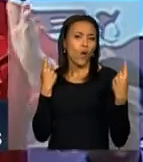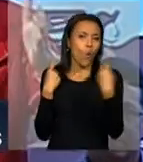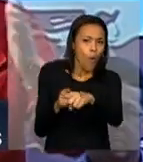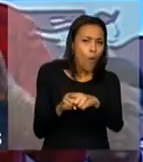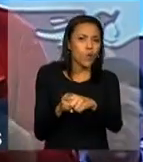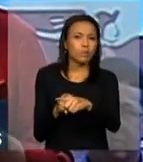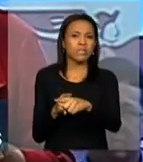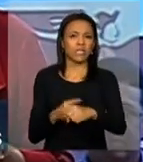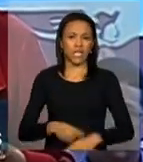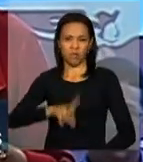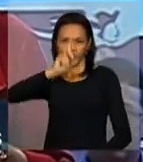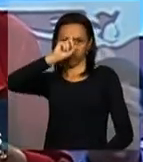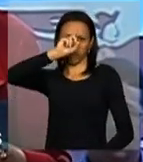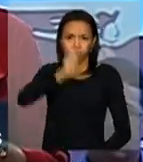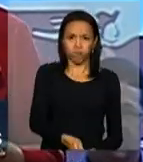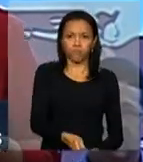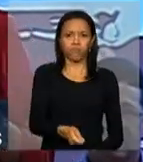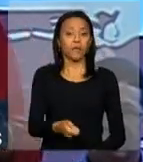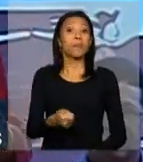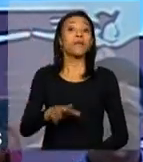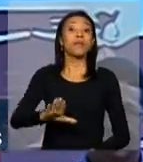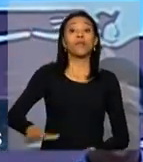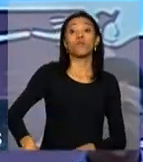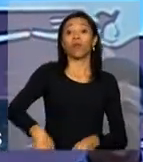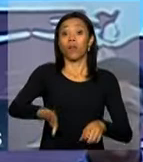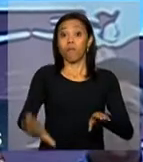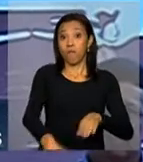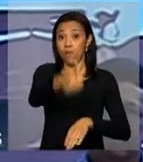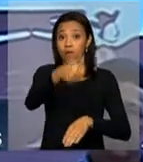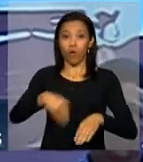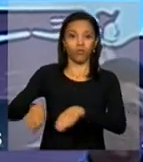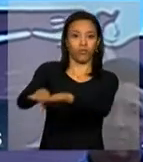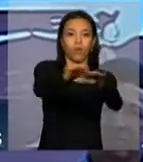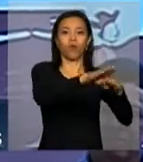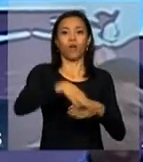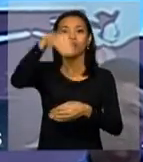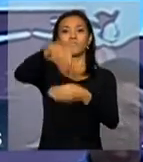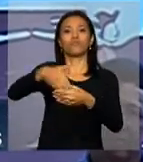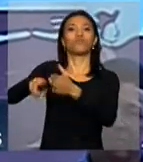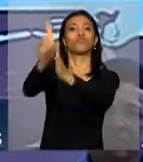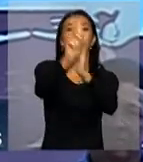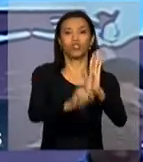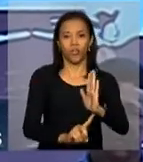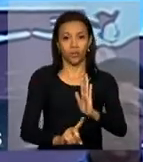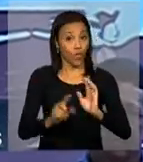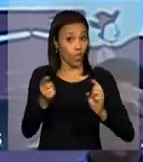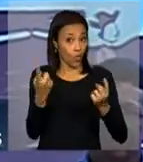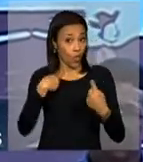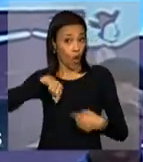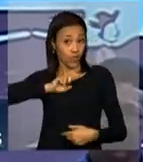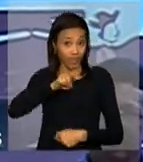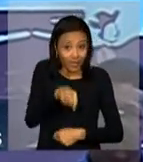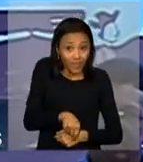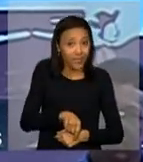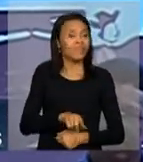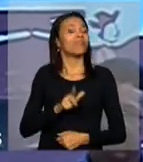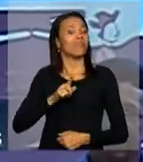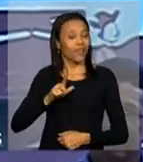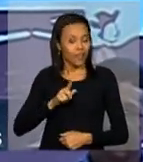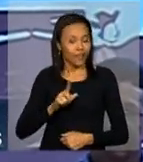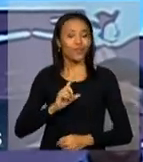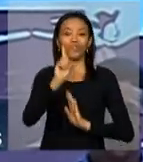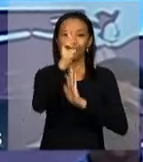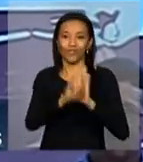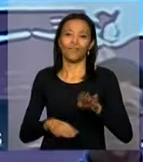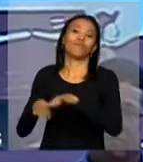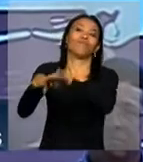e por democracia. Nós não. Nós temos democracia.